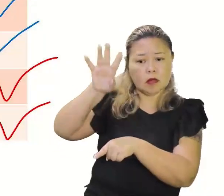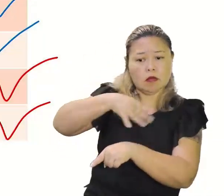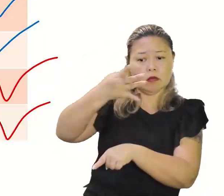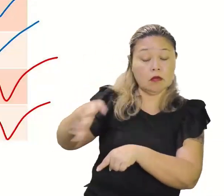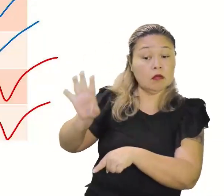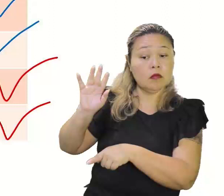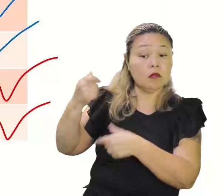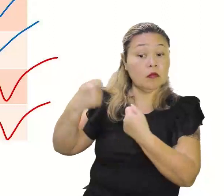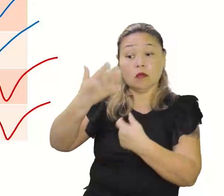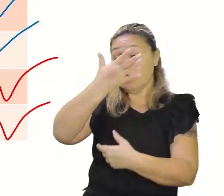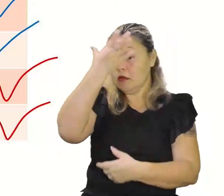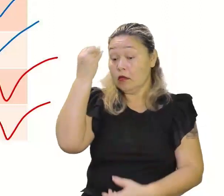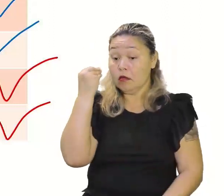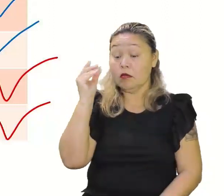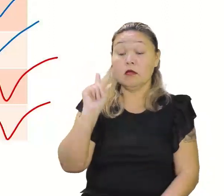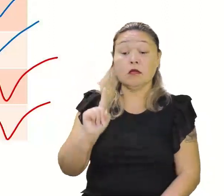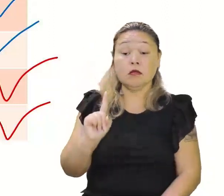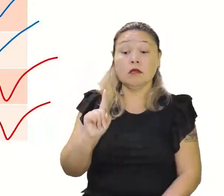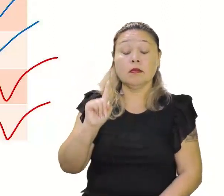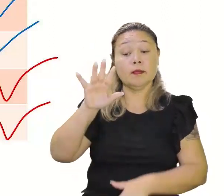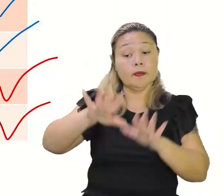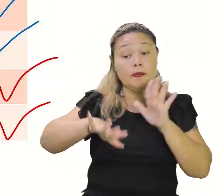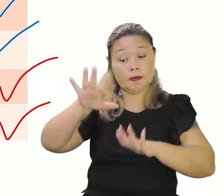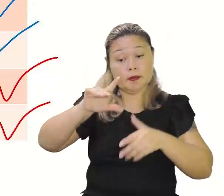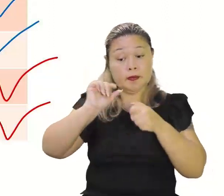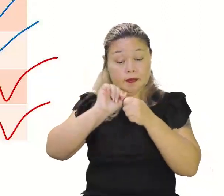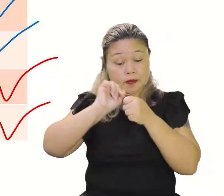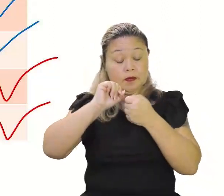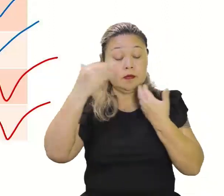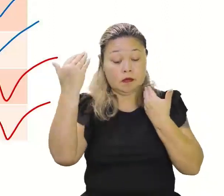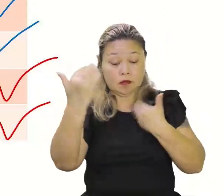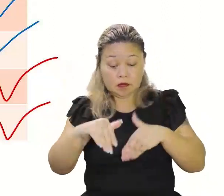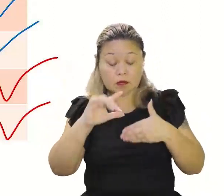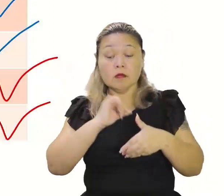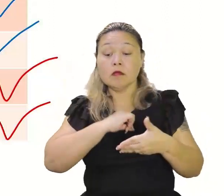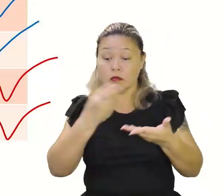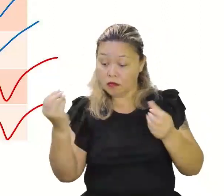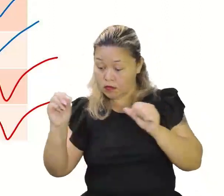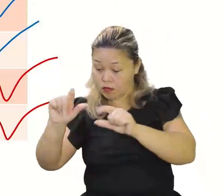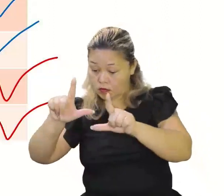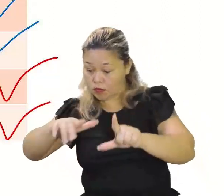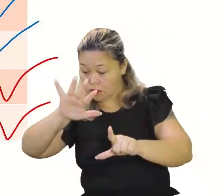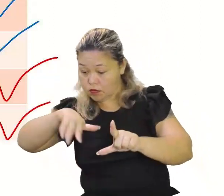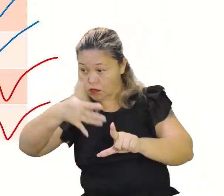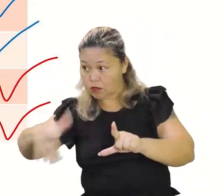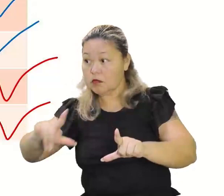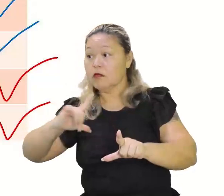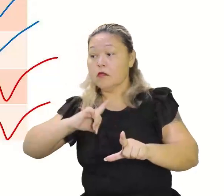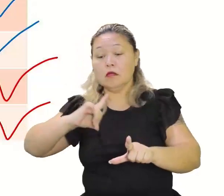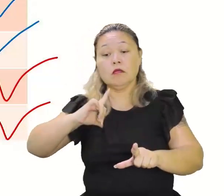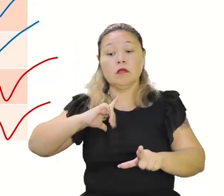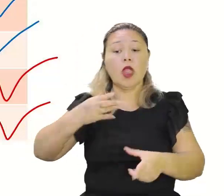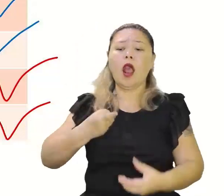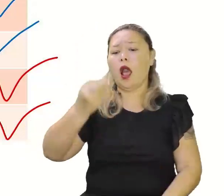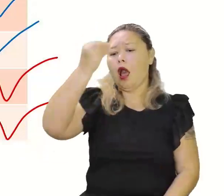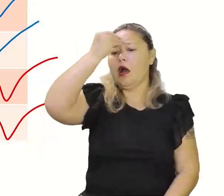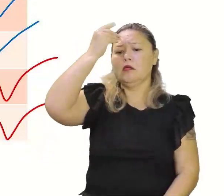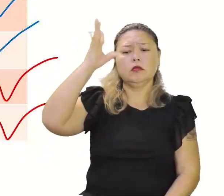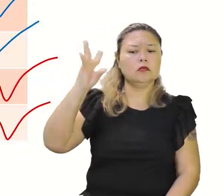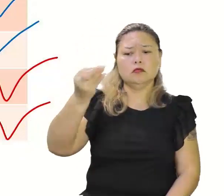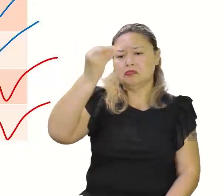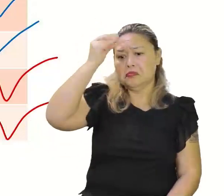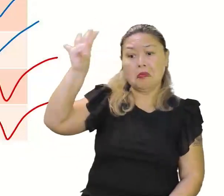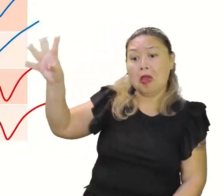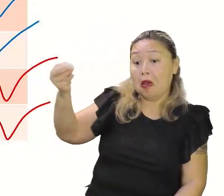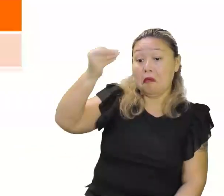Não esqueçam que nas avaliações externas ele sempre vai te fornecer isso aqui. Vai dar essa informação. Você não vai precisar decorar isso aí tudo, não